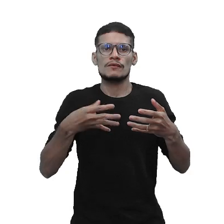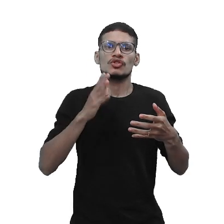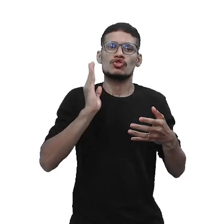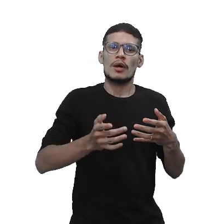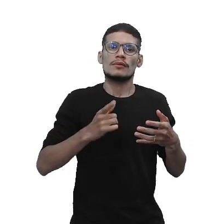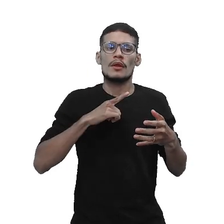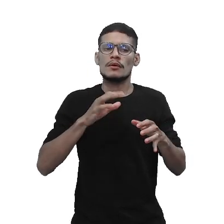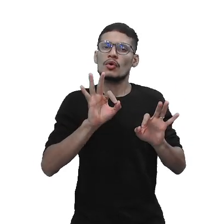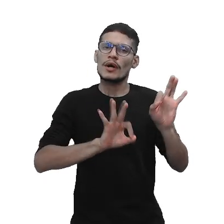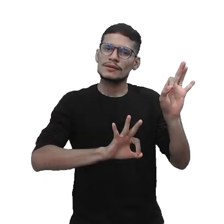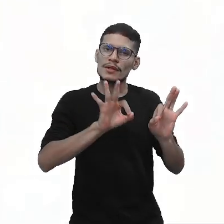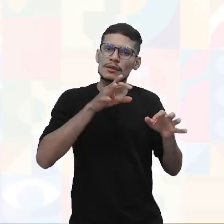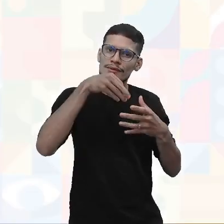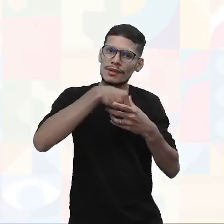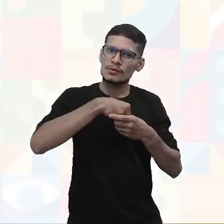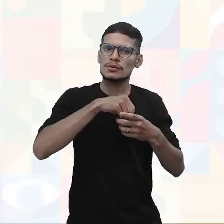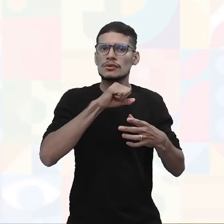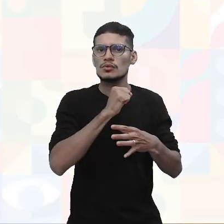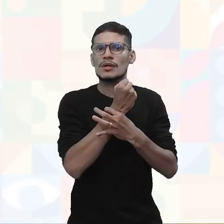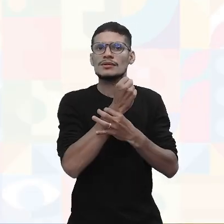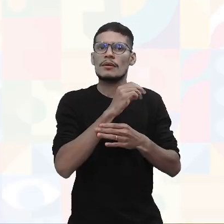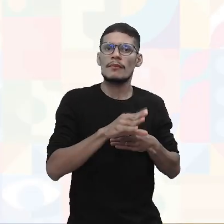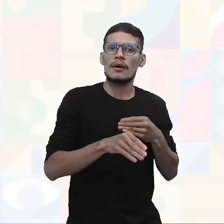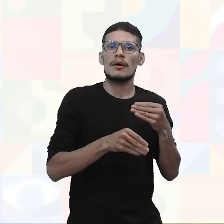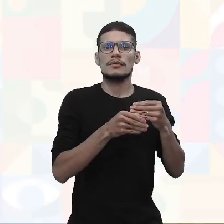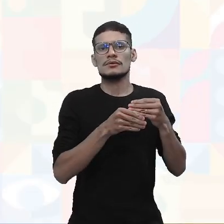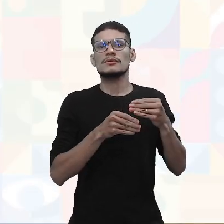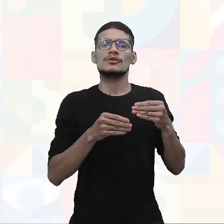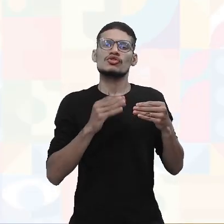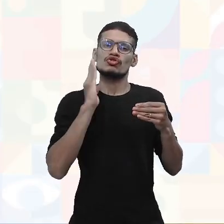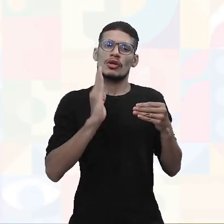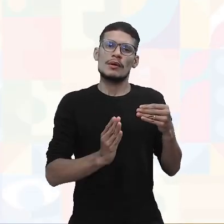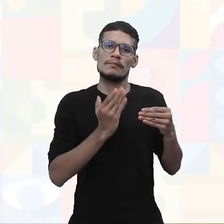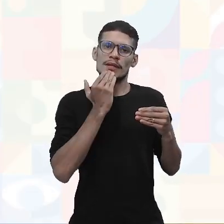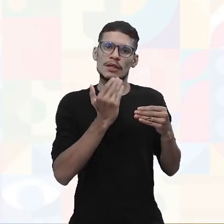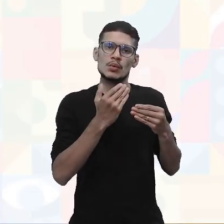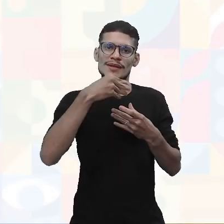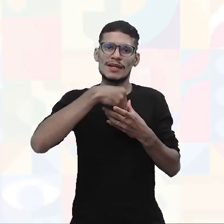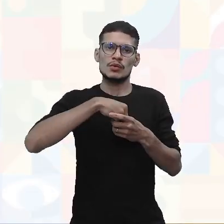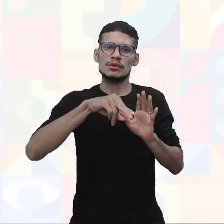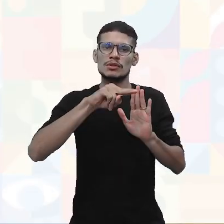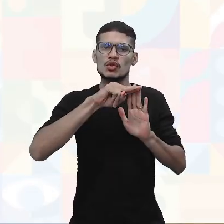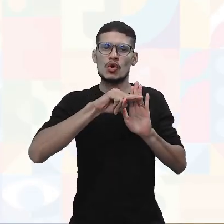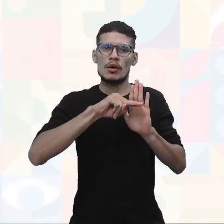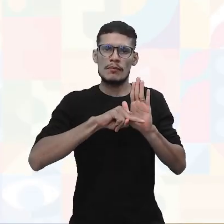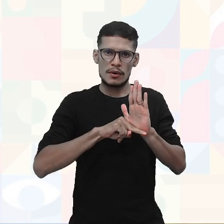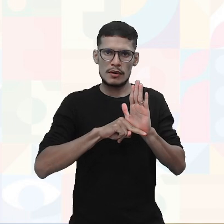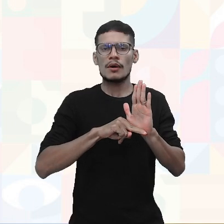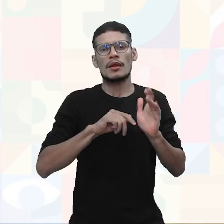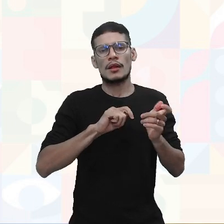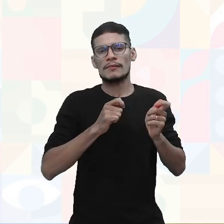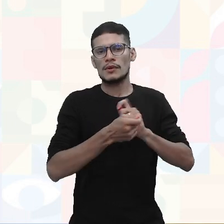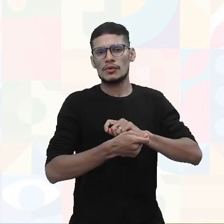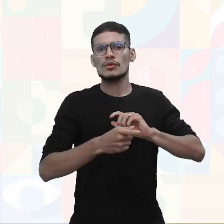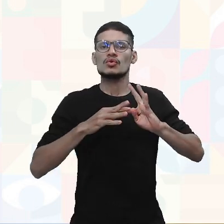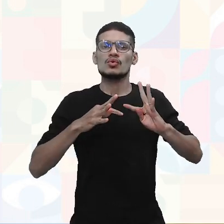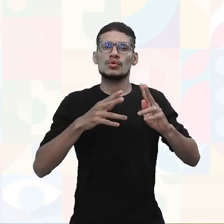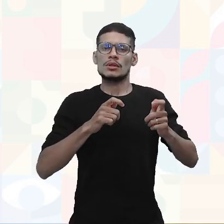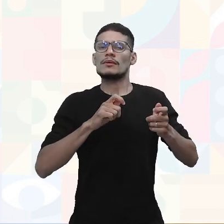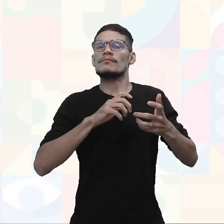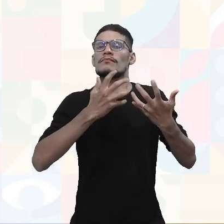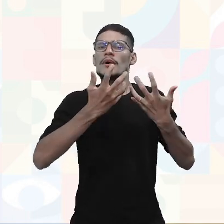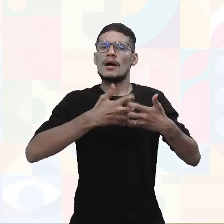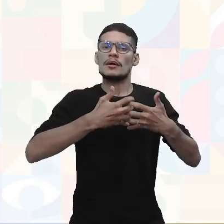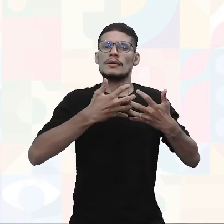de segurança adicionais que foram solicitadas por essa norma, adequando assim todas essas máquinas e equipamentos a